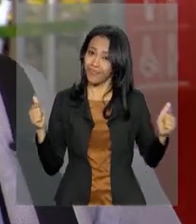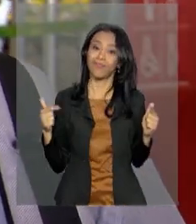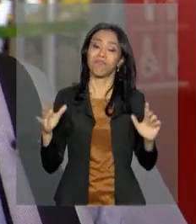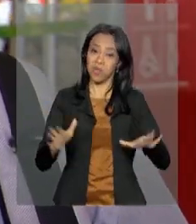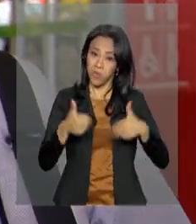melhorado